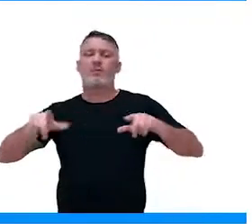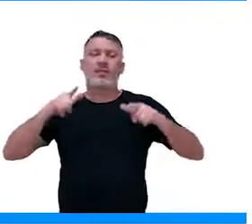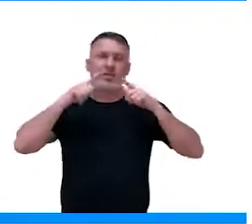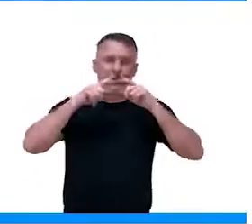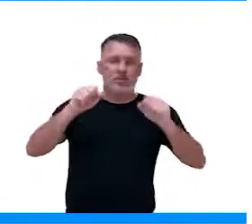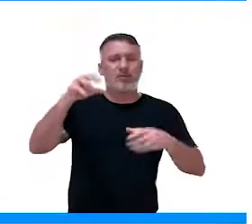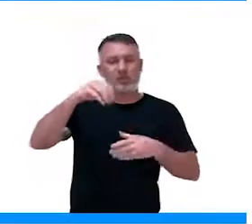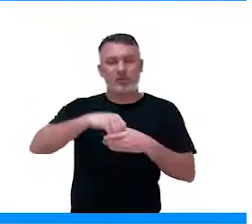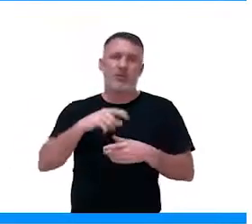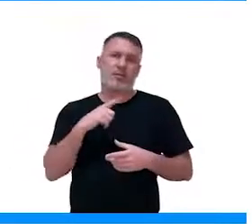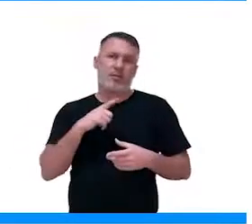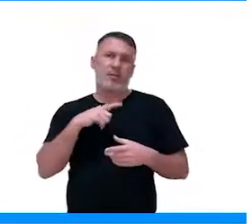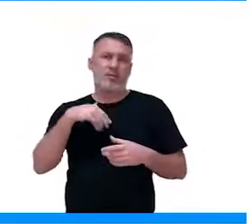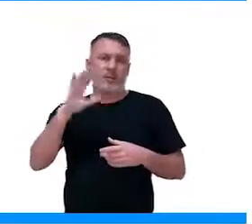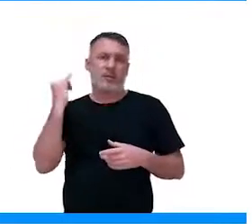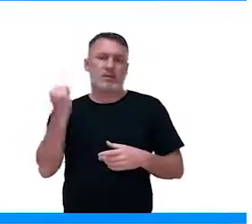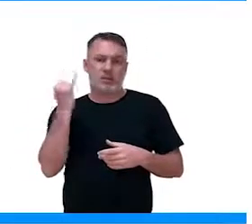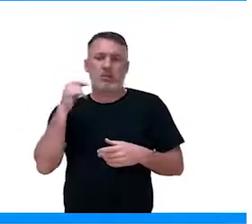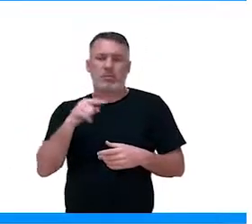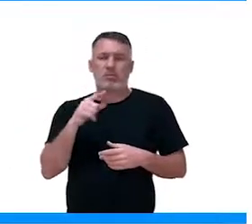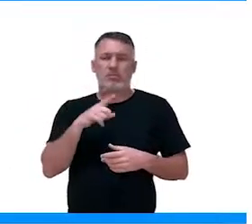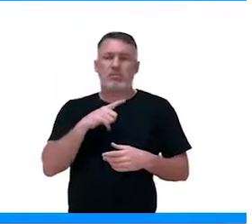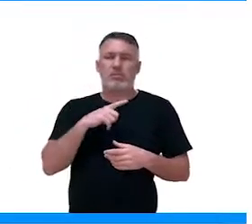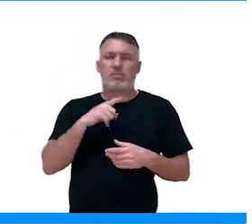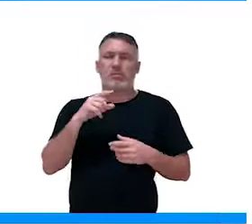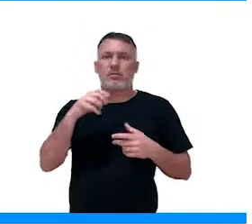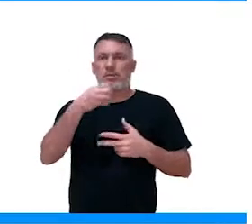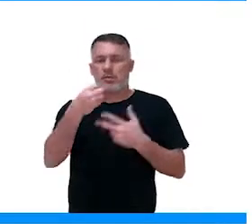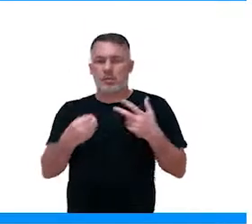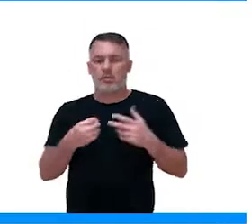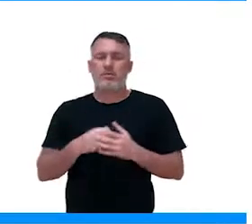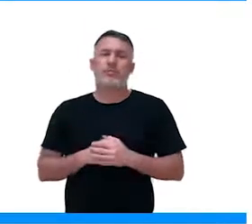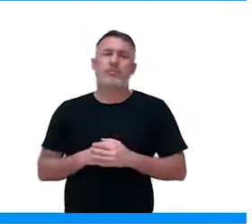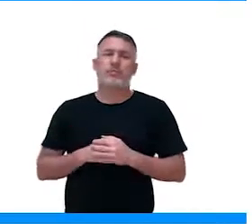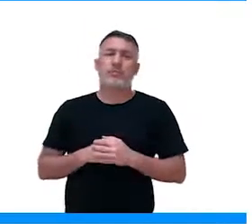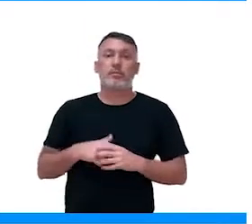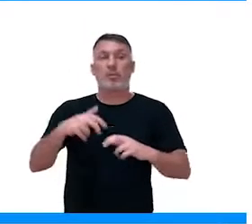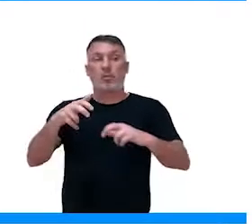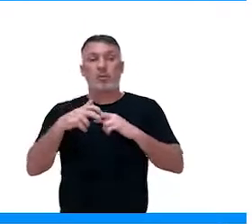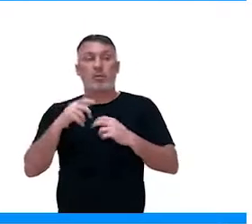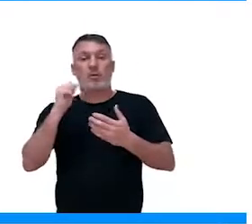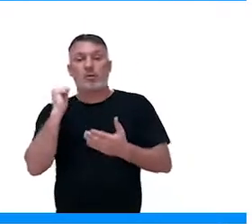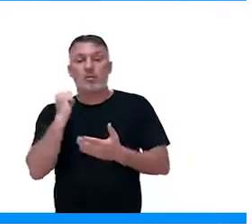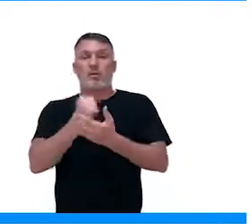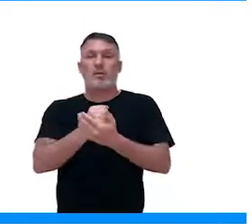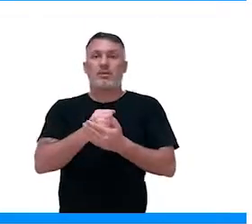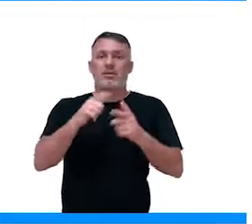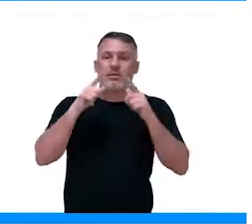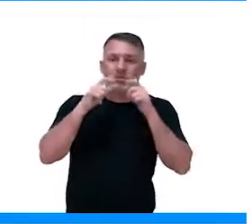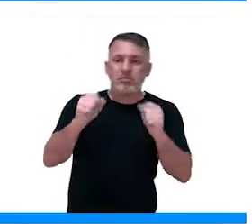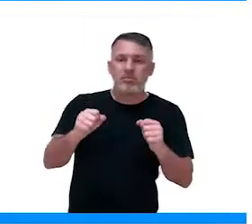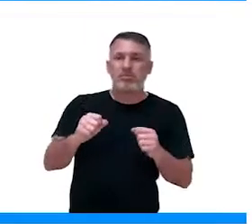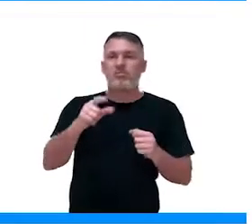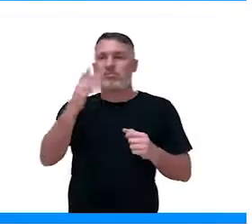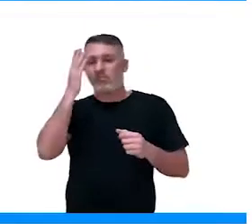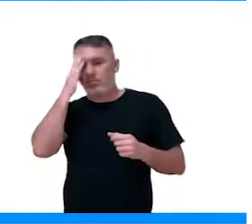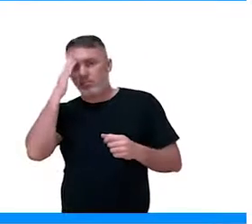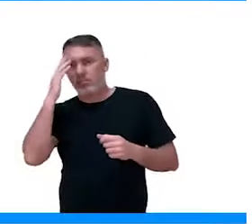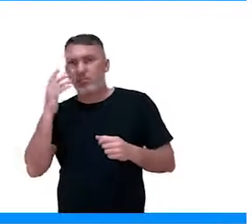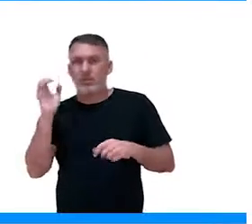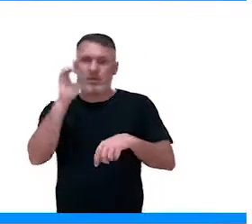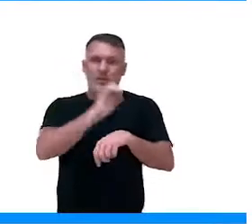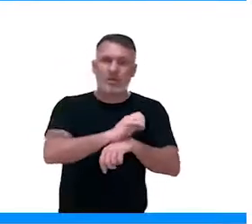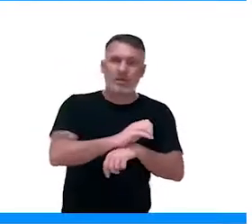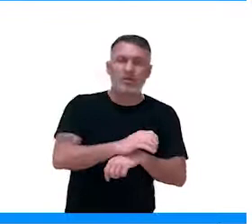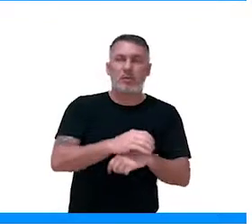variação linguística, né? Que é um assunto muito importante também no Enem. Então, a marca linguística, por ser de